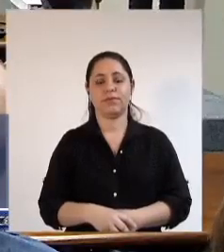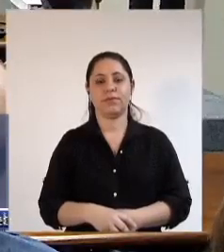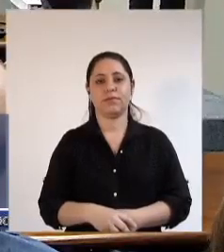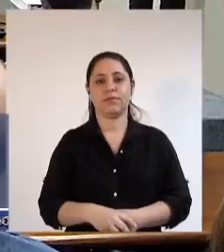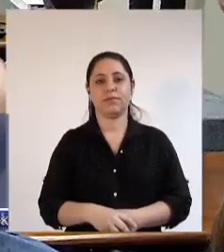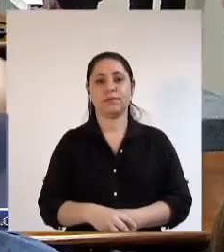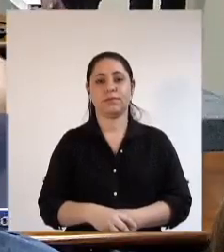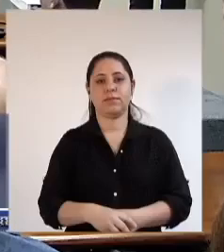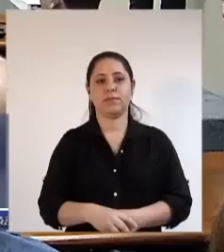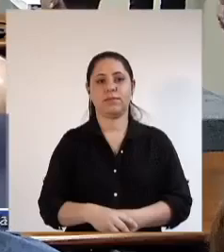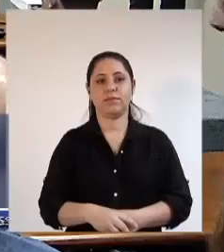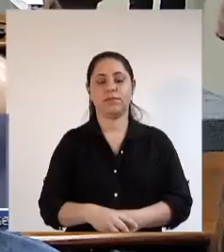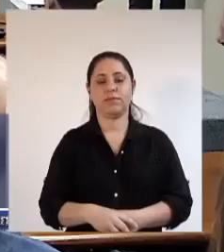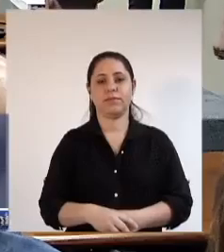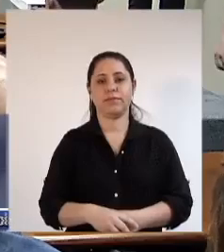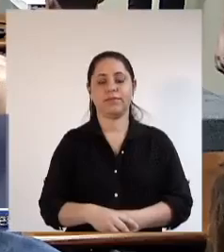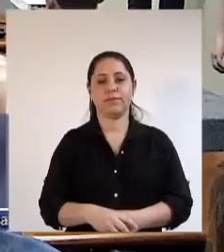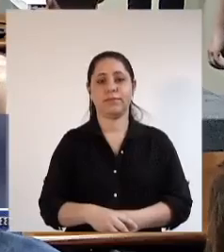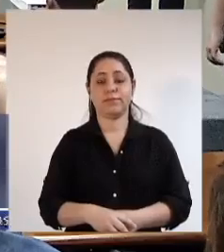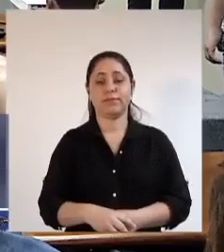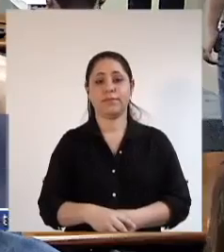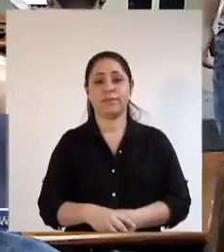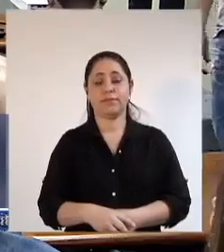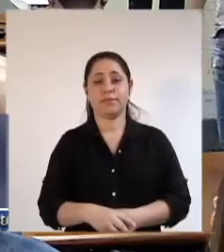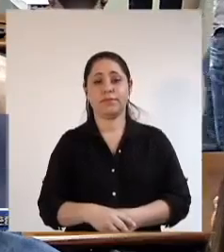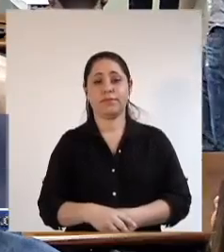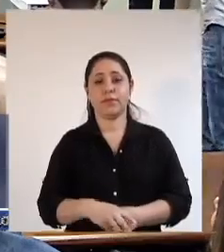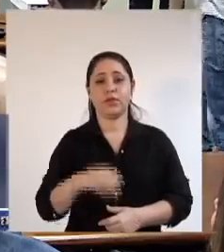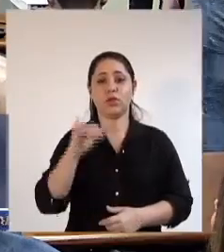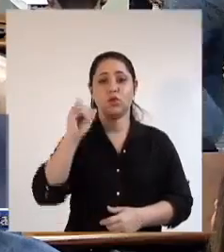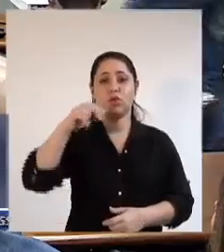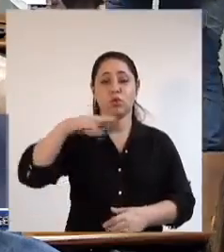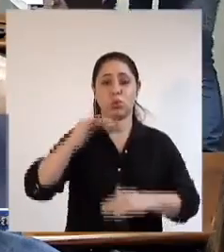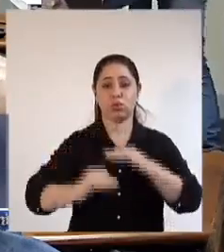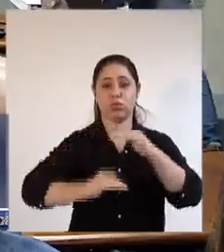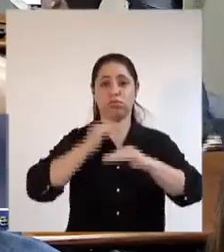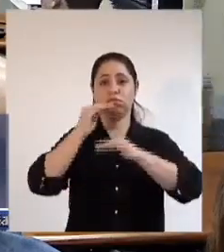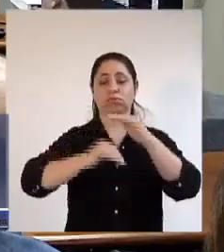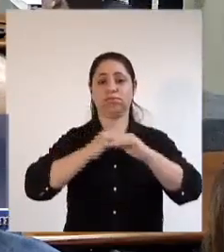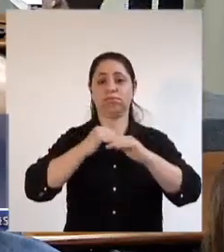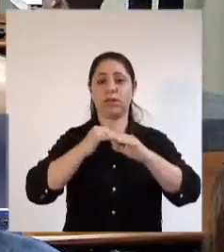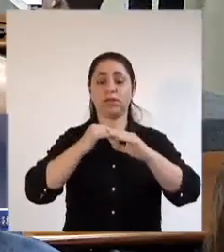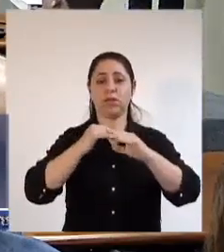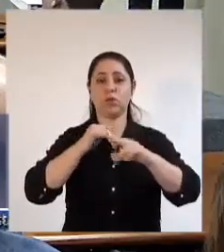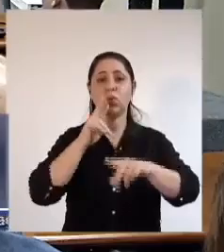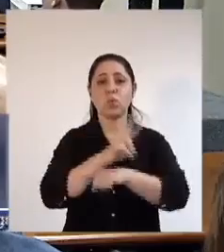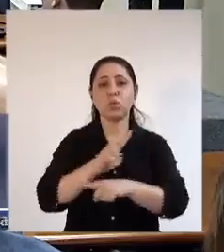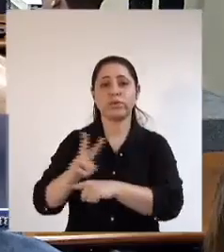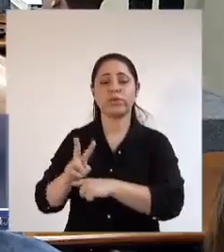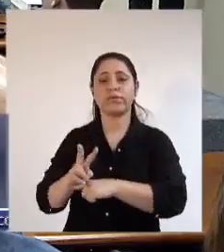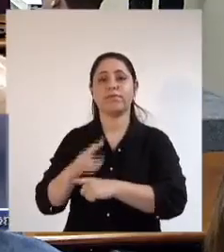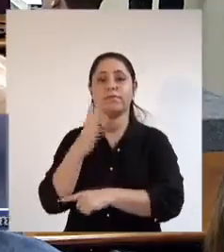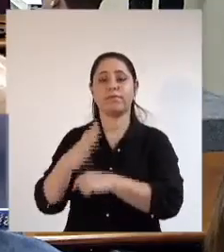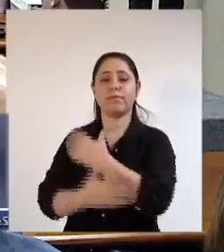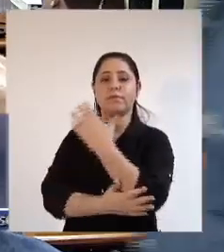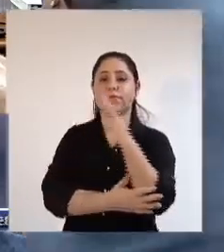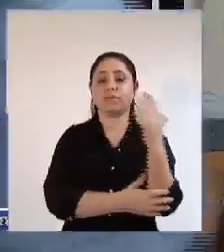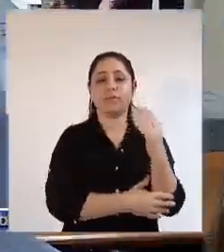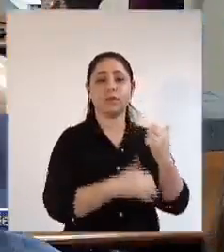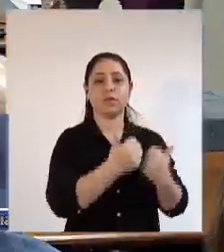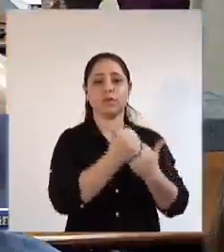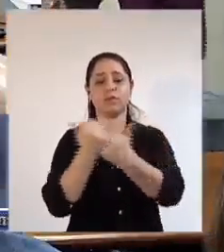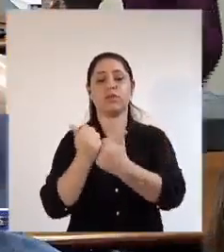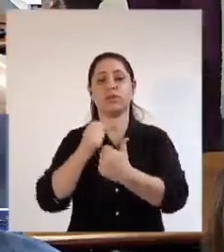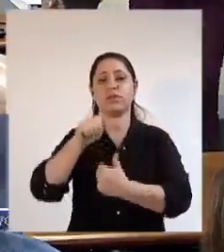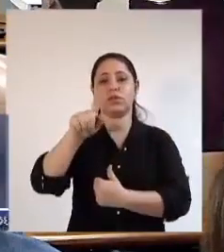talvez pelo instituto brasileiro de desenvolvimento e sustento sustentabilidade suplente jeferson